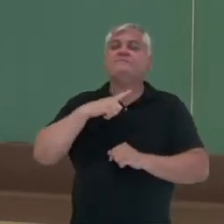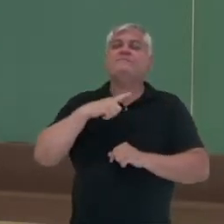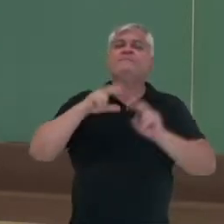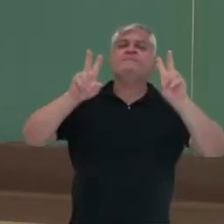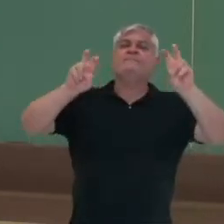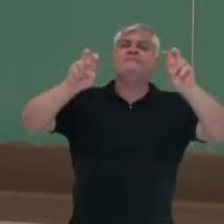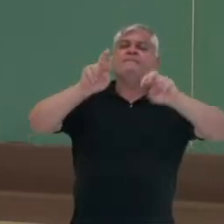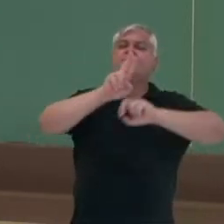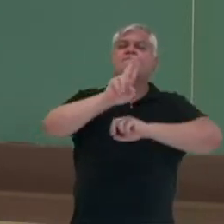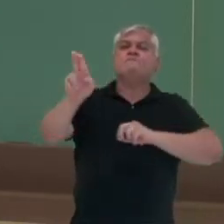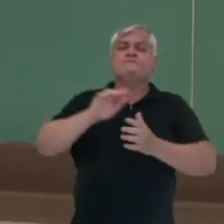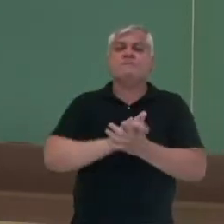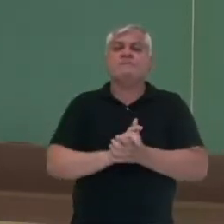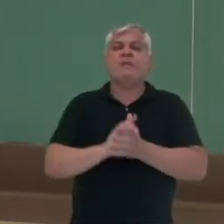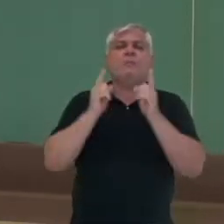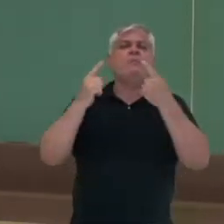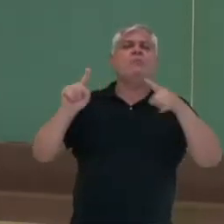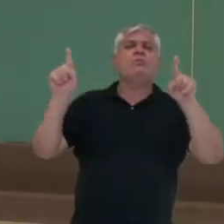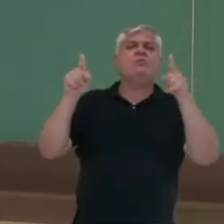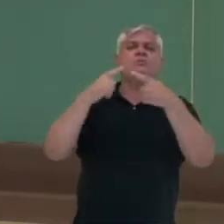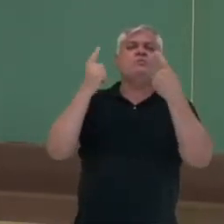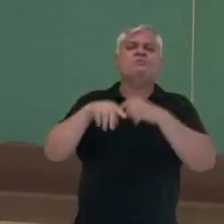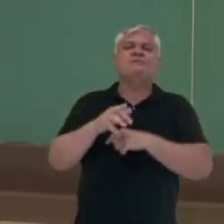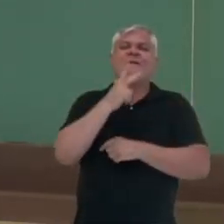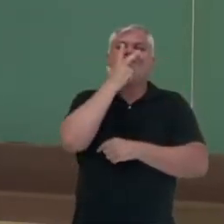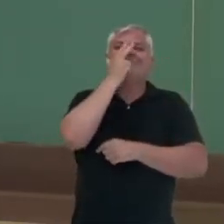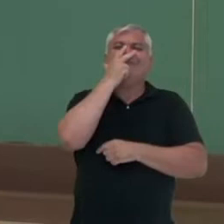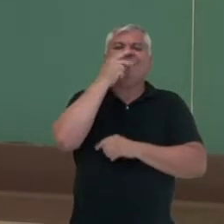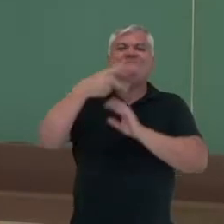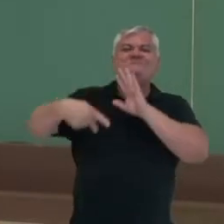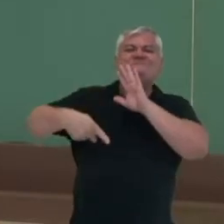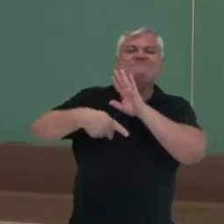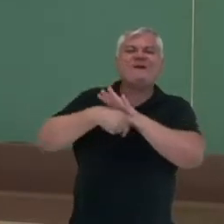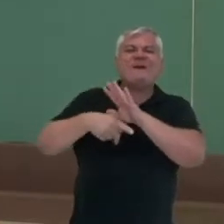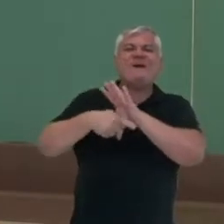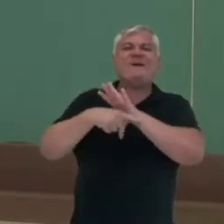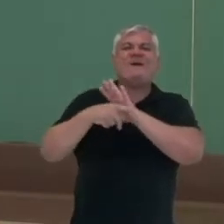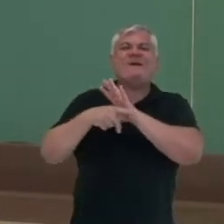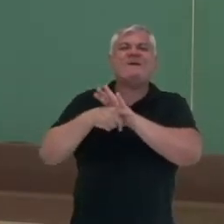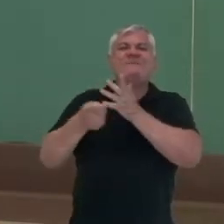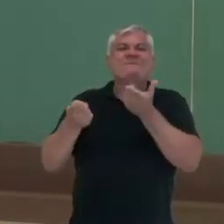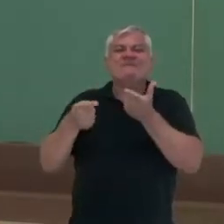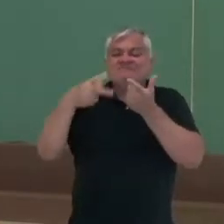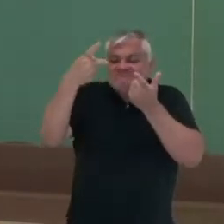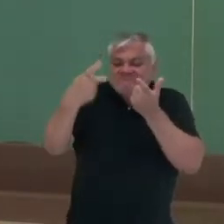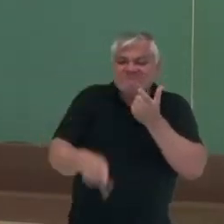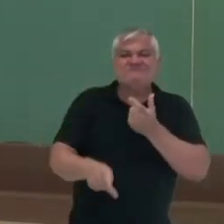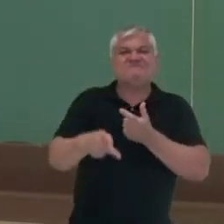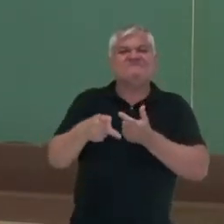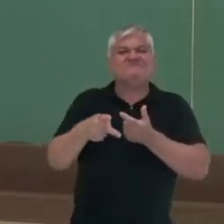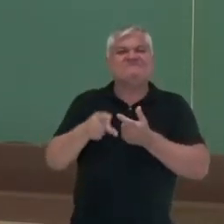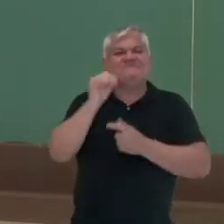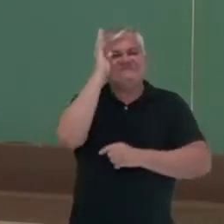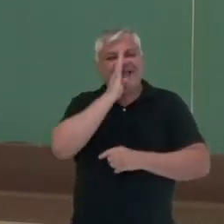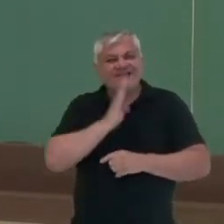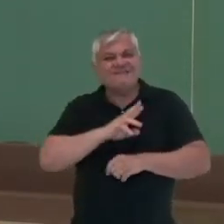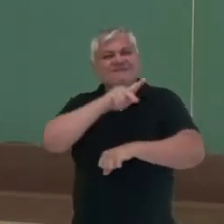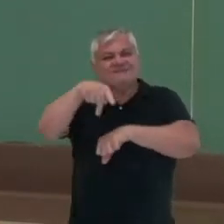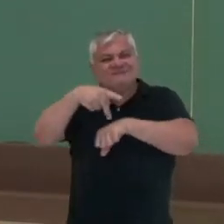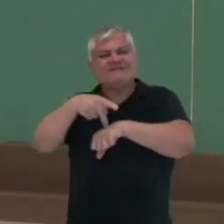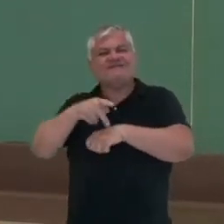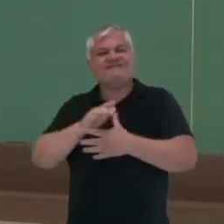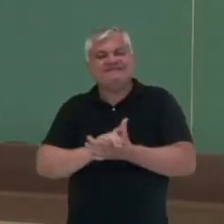se dá àquelas músicas de raiz nacional que traz em sua identidade